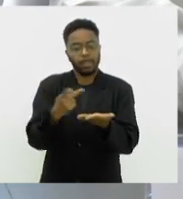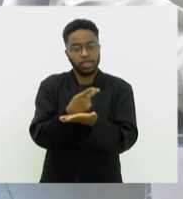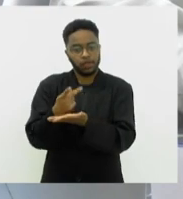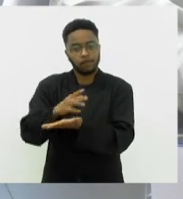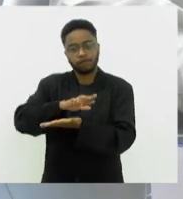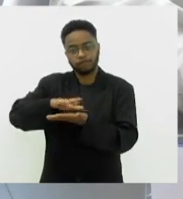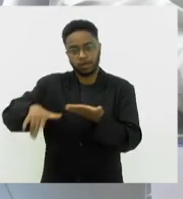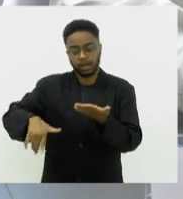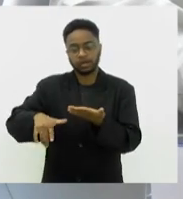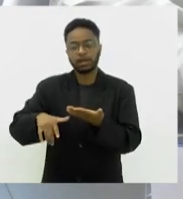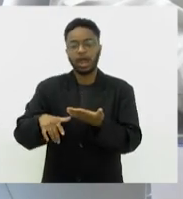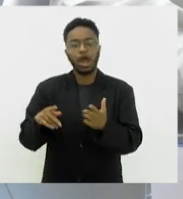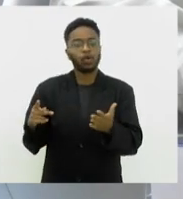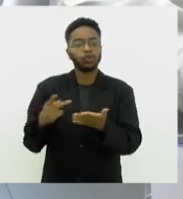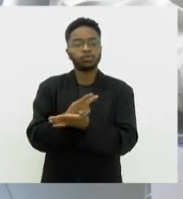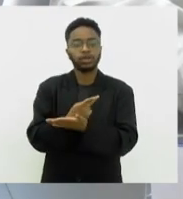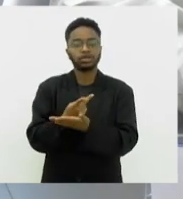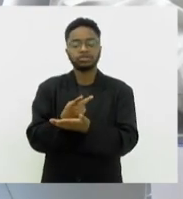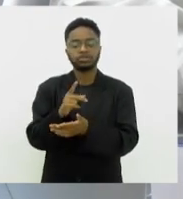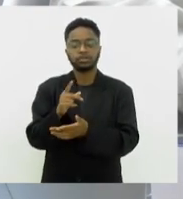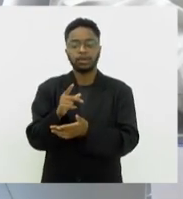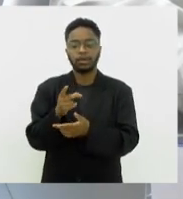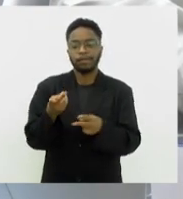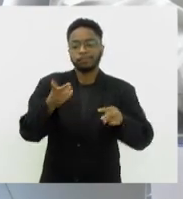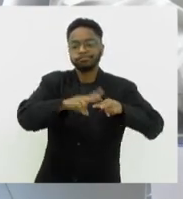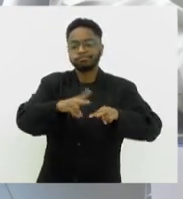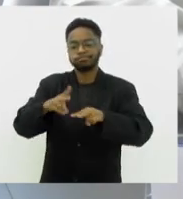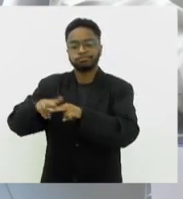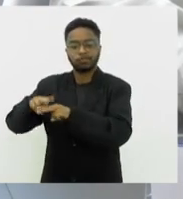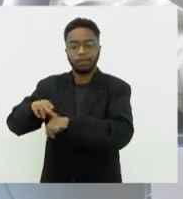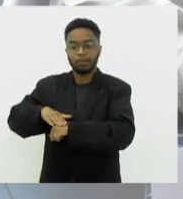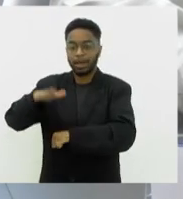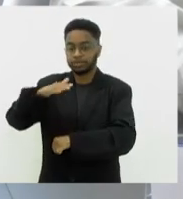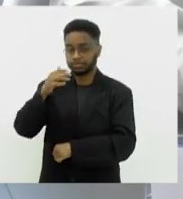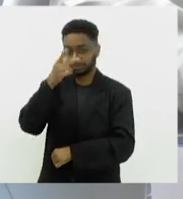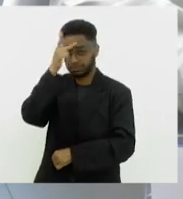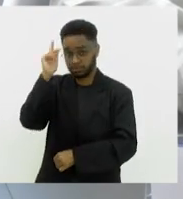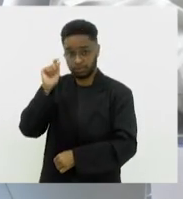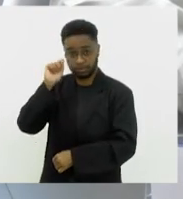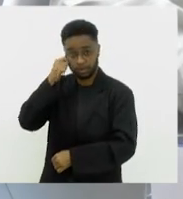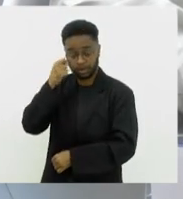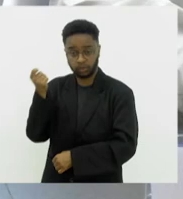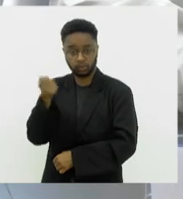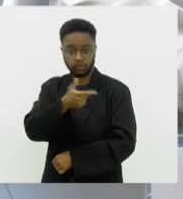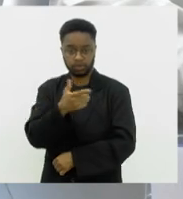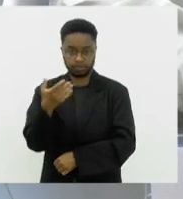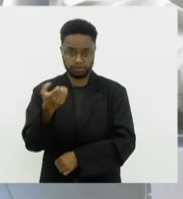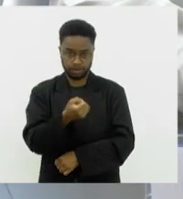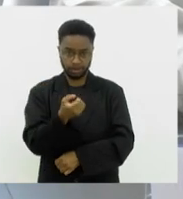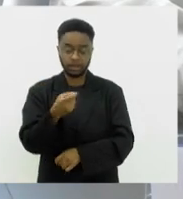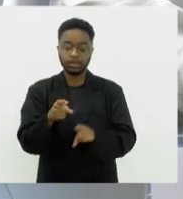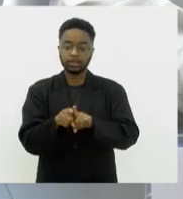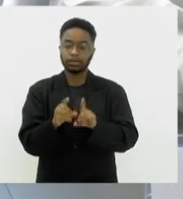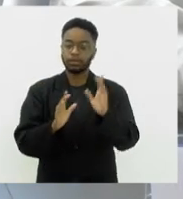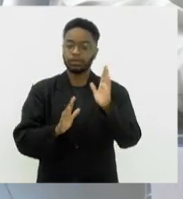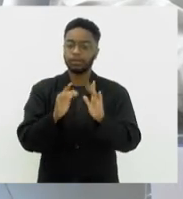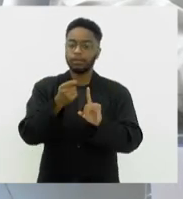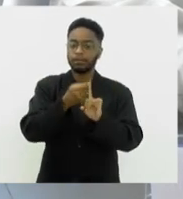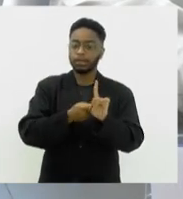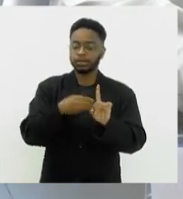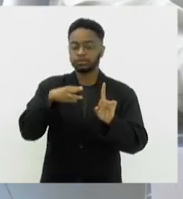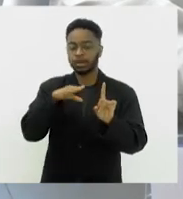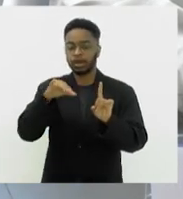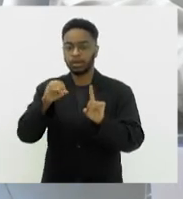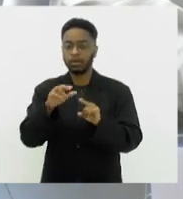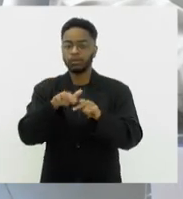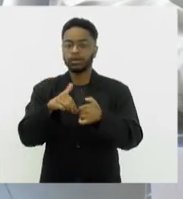quatro vezes mais pessoas negras do que pessoas brancas e de outro é no mês de Maio por conta do 13